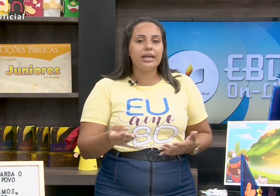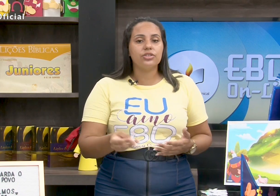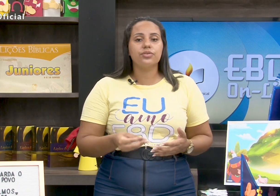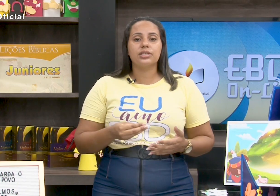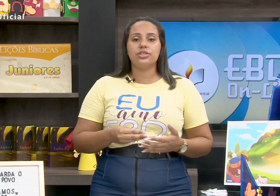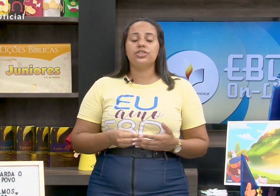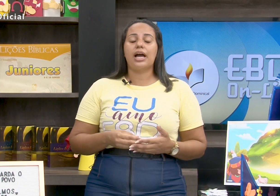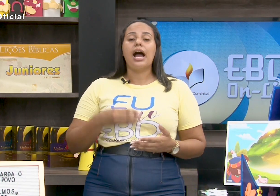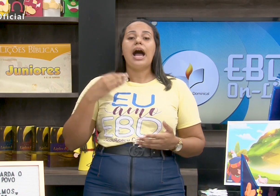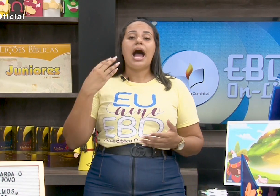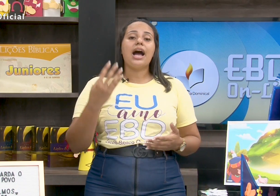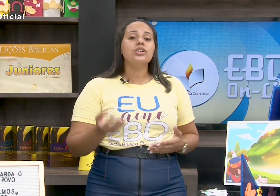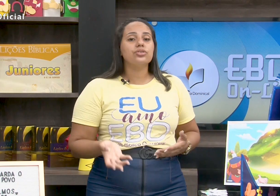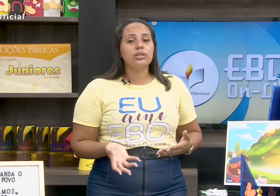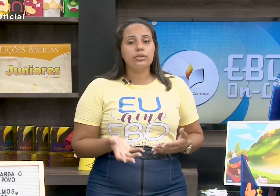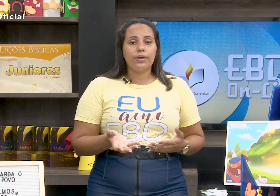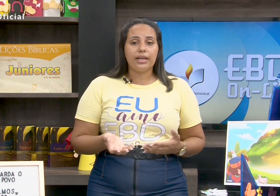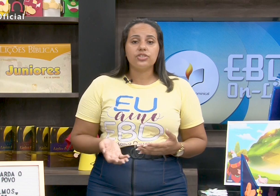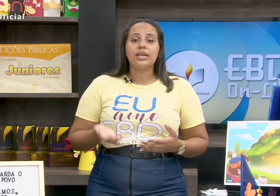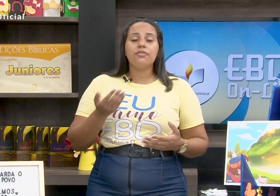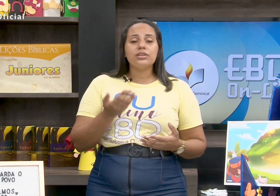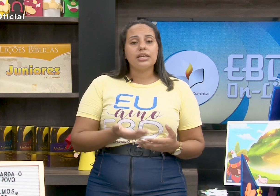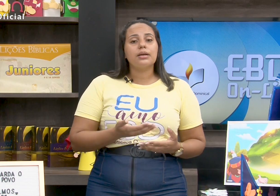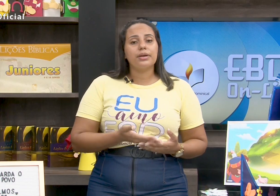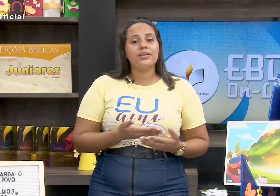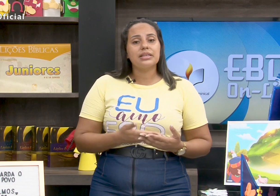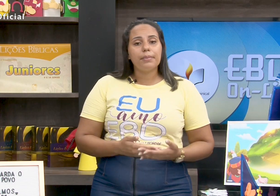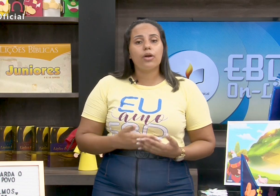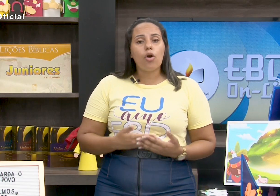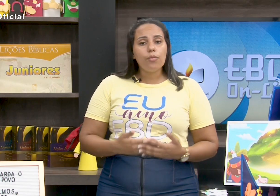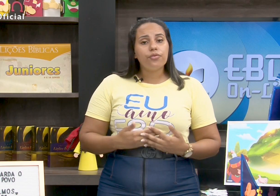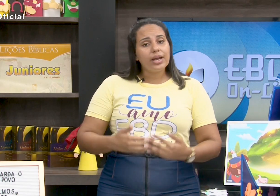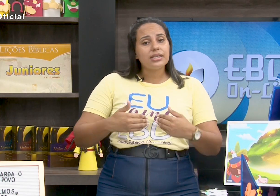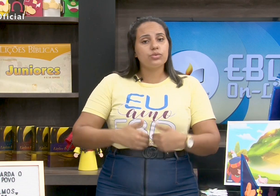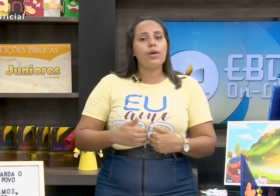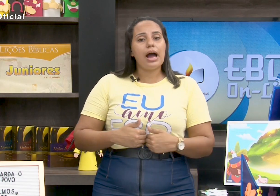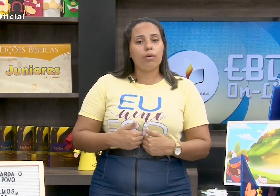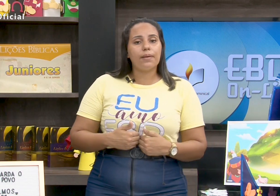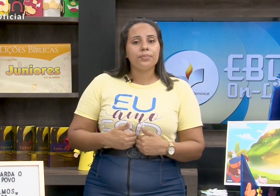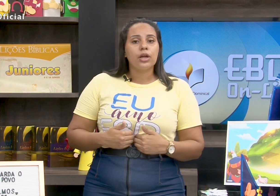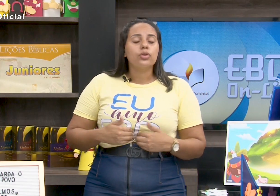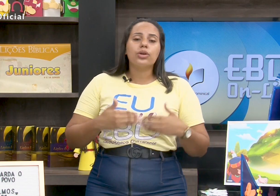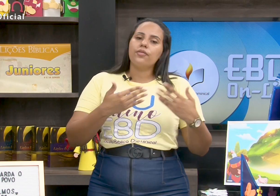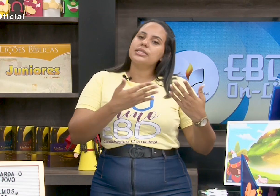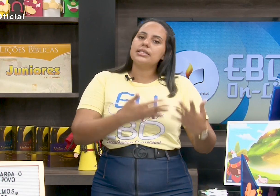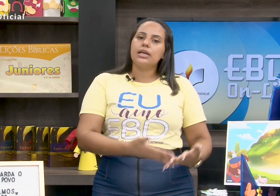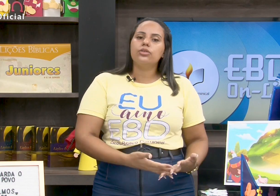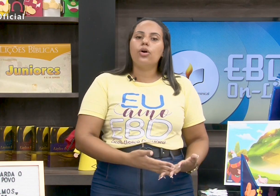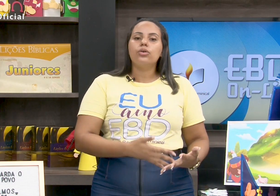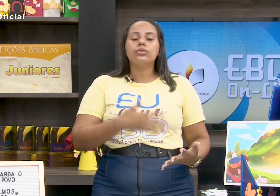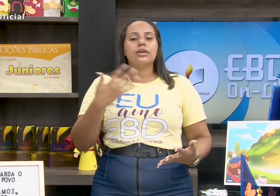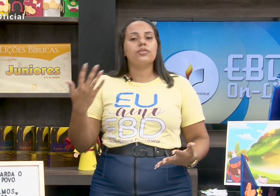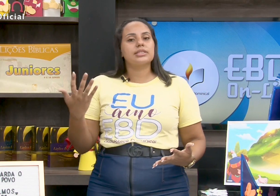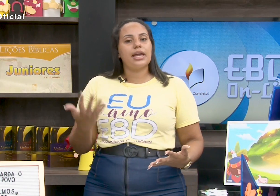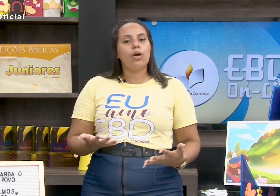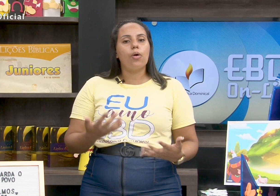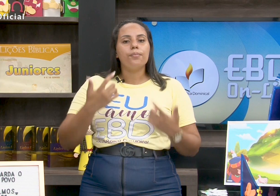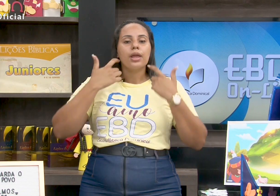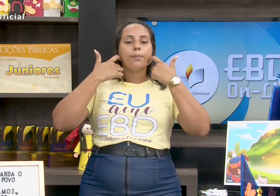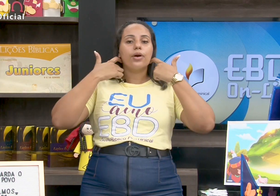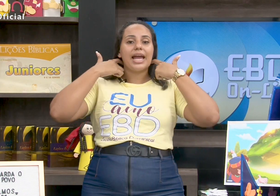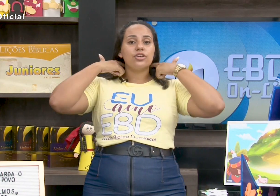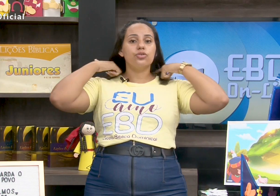auxiliando eles, você está ajudando eles. E você também vai saber como foi a sua aula, no que você acertou, no que você